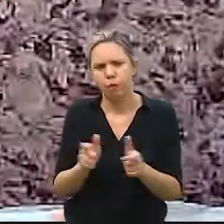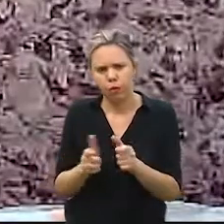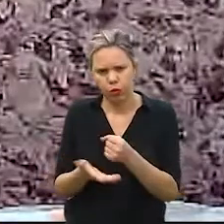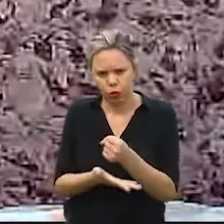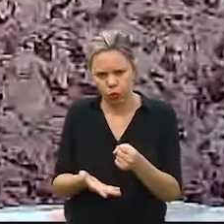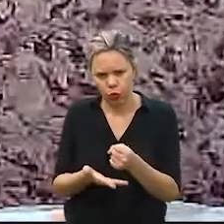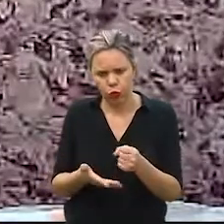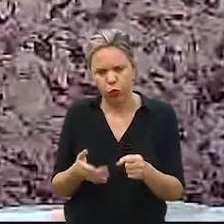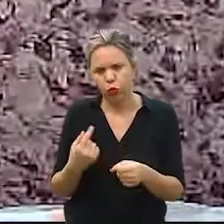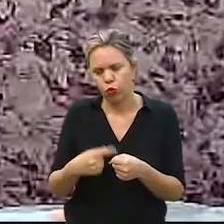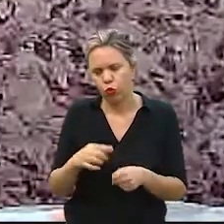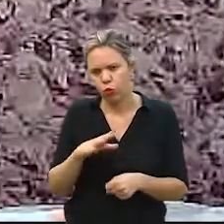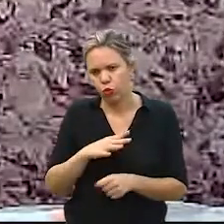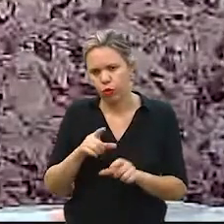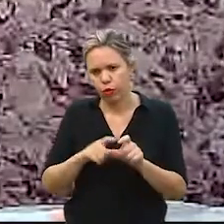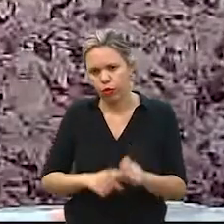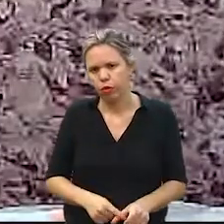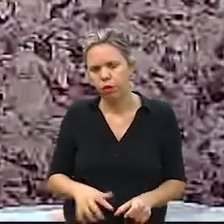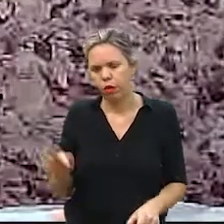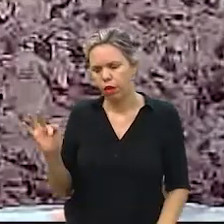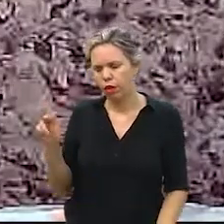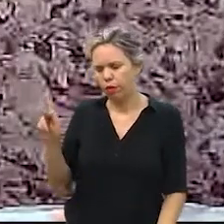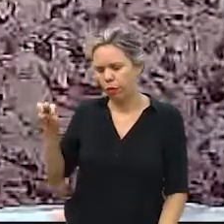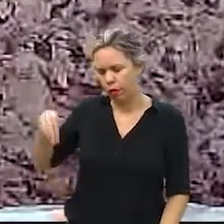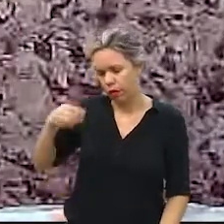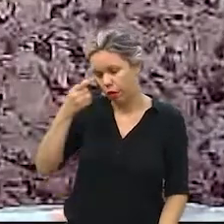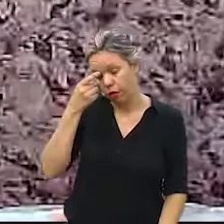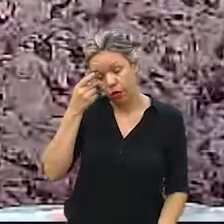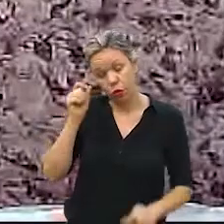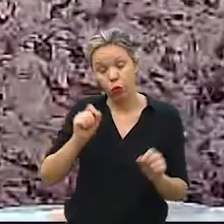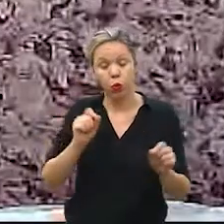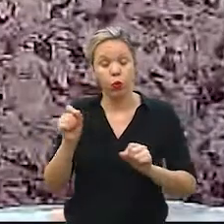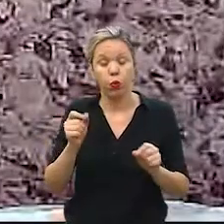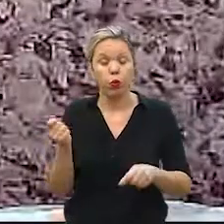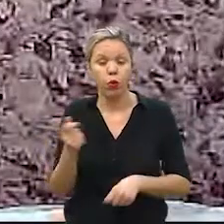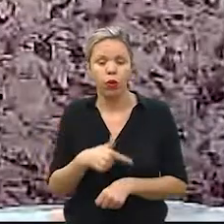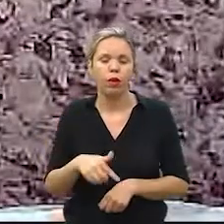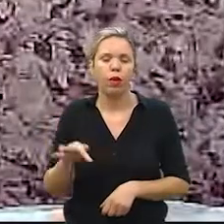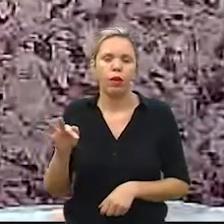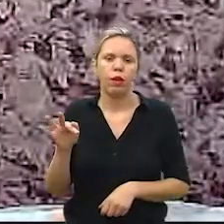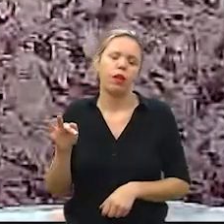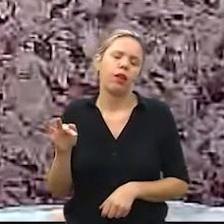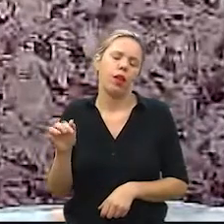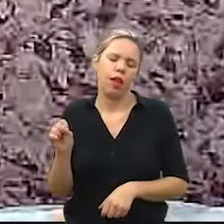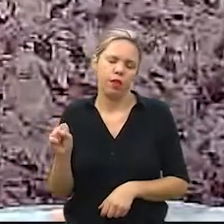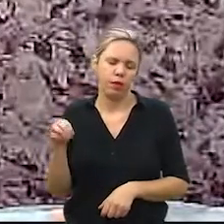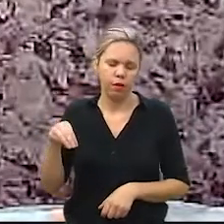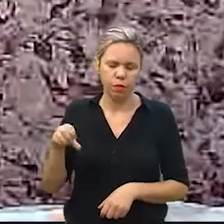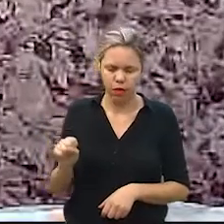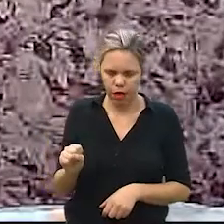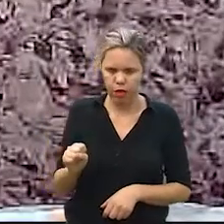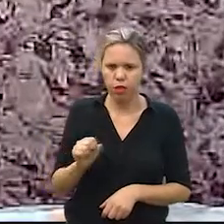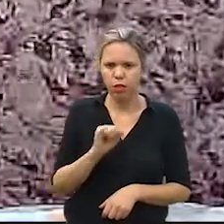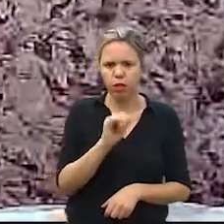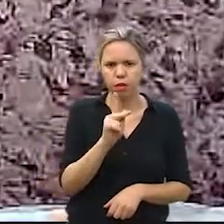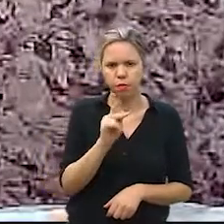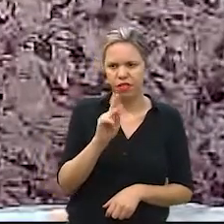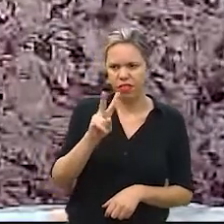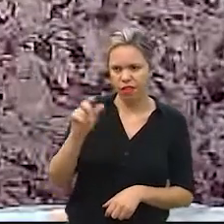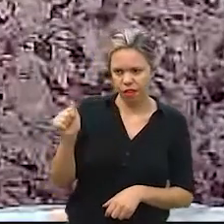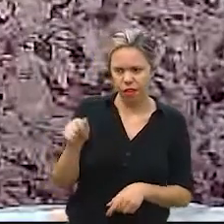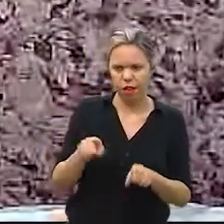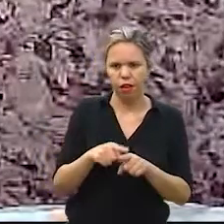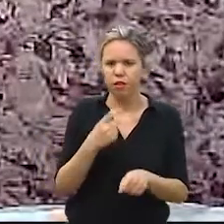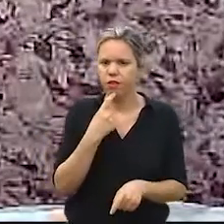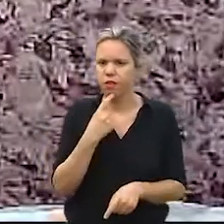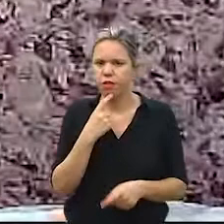municípios que dependem mais do FPM do que do ICMS e do IPVA. No caso de Campinas, a